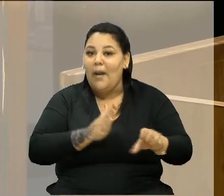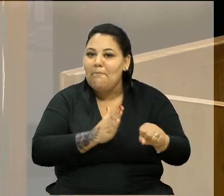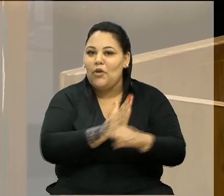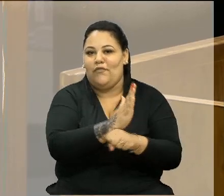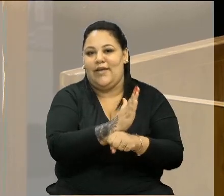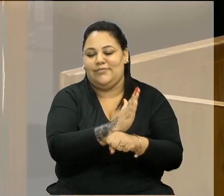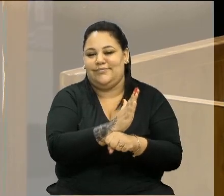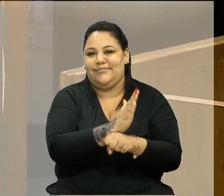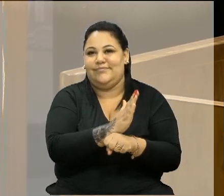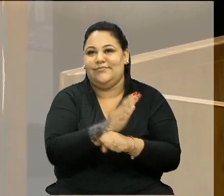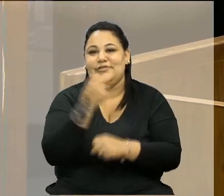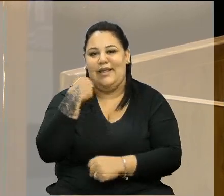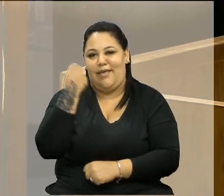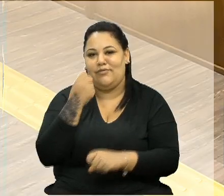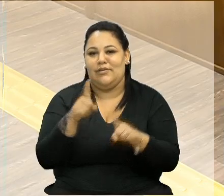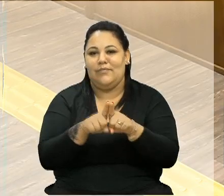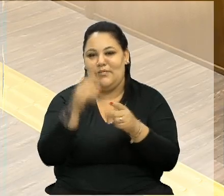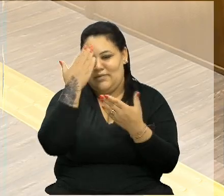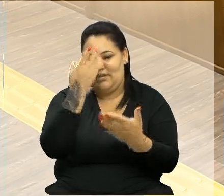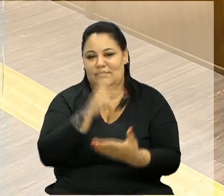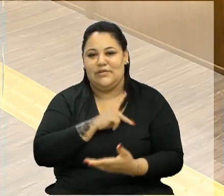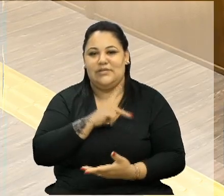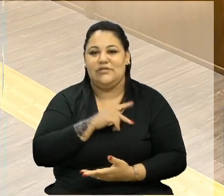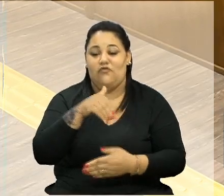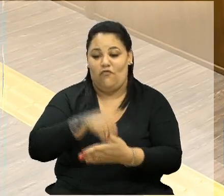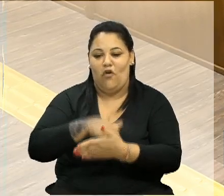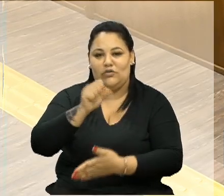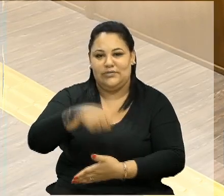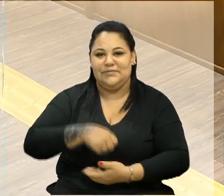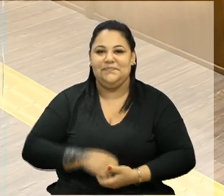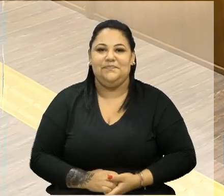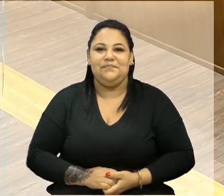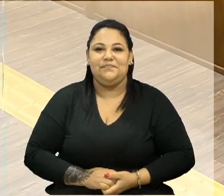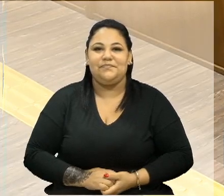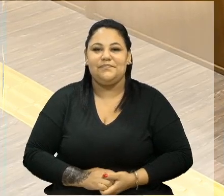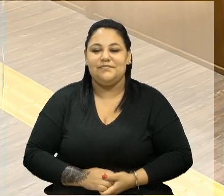seja aprovado no Senado. Obrigado, presidente. Voto sim. Obrigado, vereador Rafael.